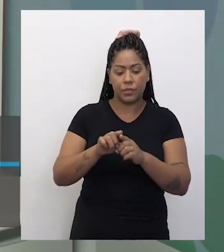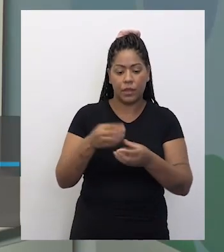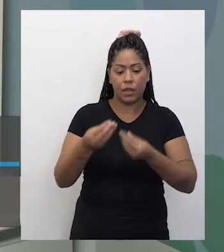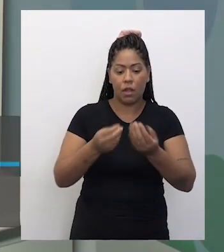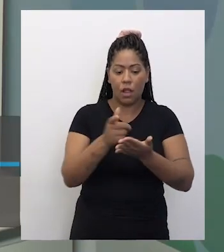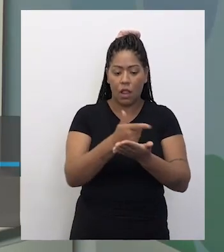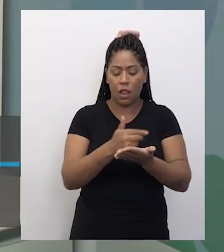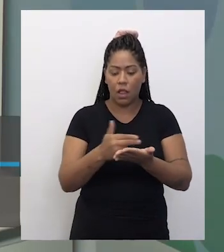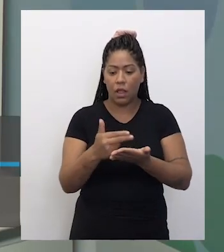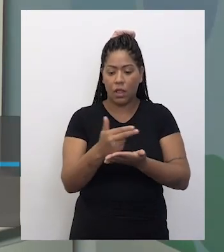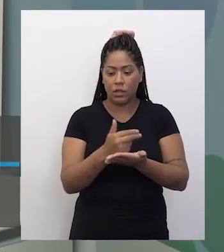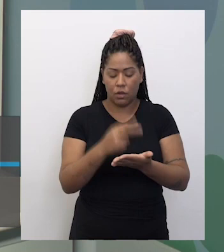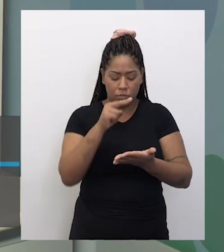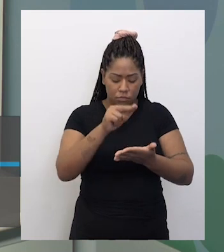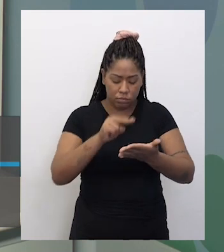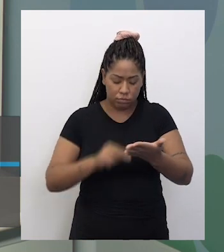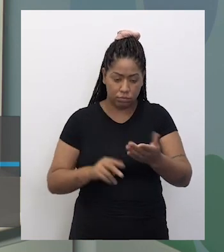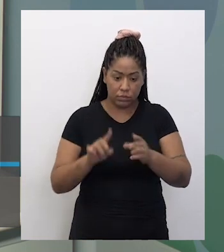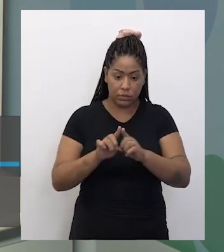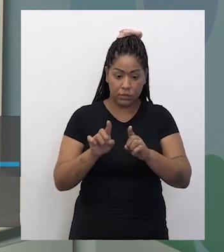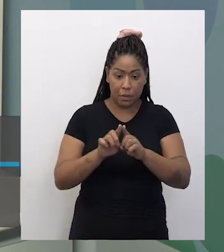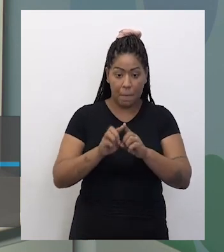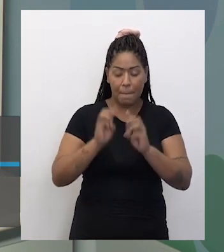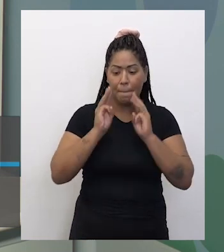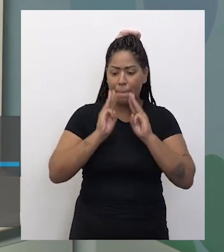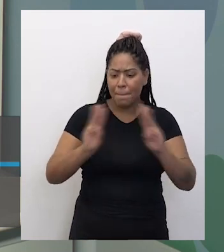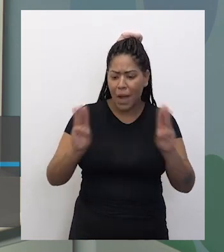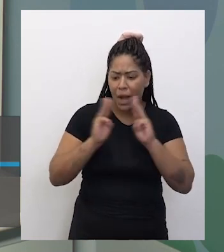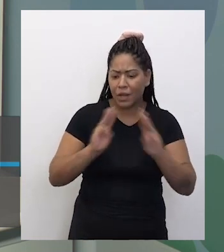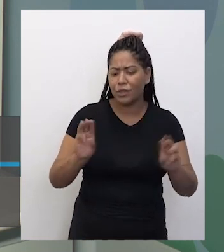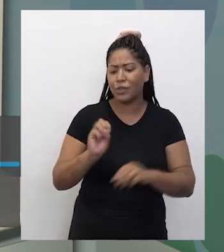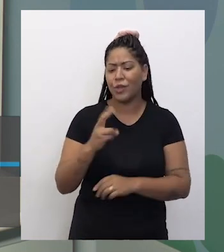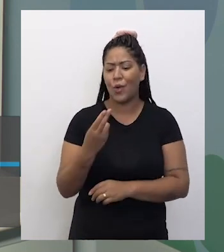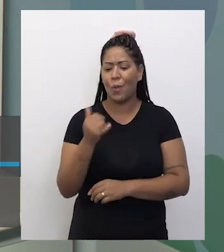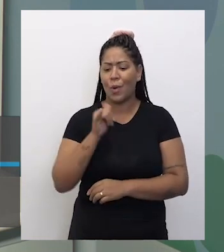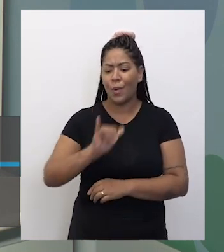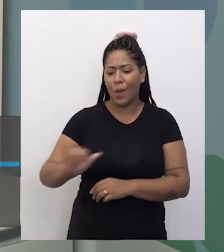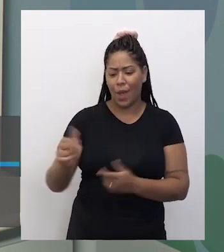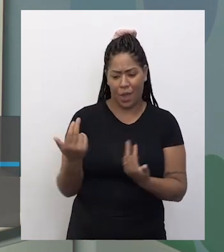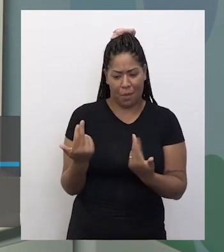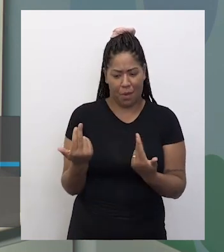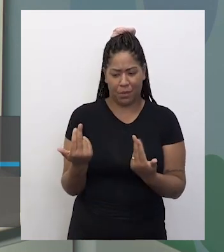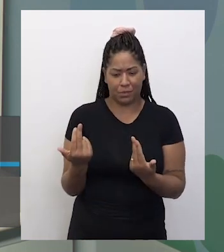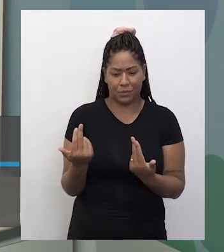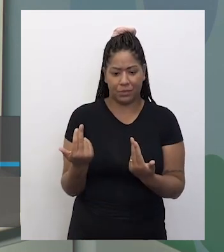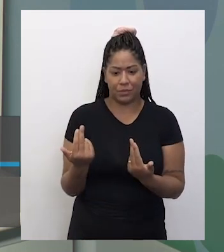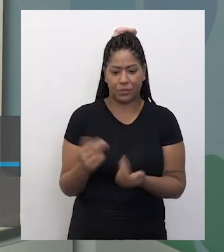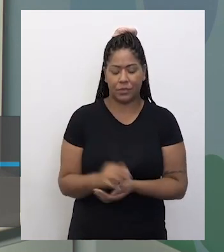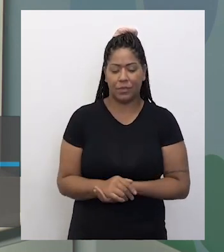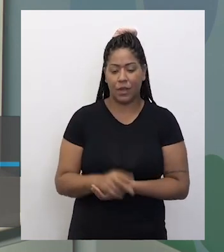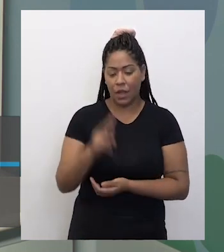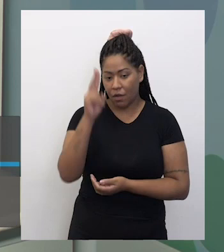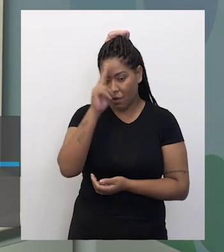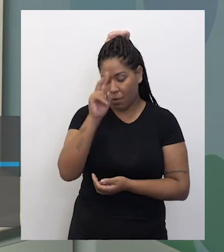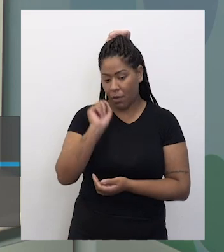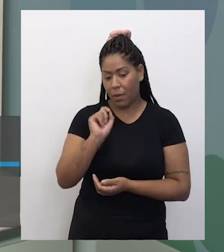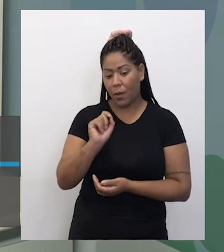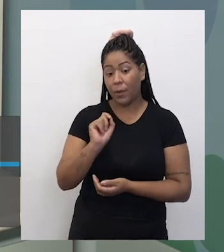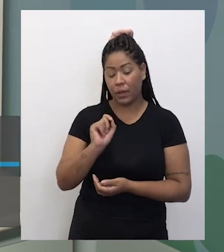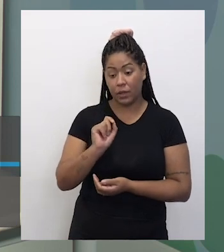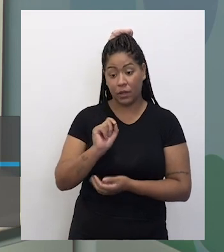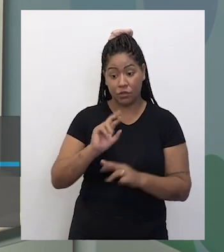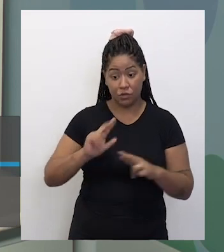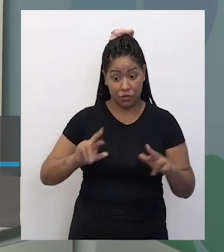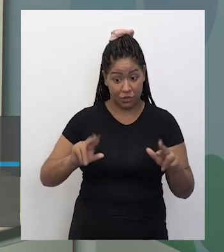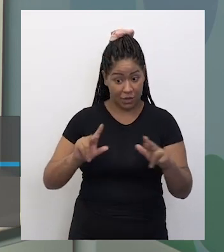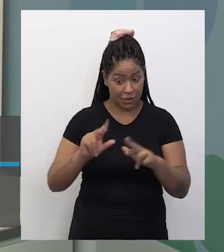para intrigar aí se é propaganda ou marketing, se é tudo a mesma coisa, e vamos lembrar então um pouquinho aí se vocês sabem da função.